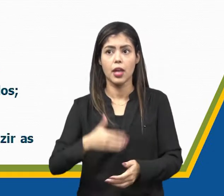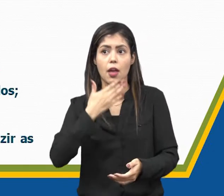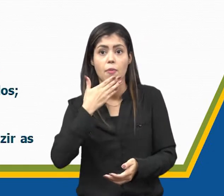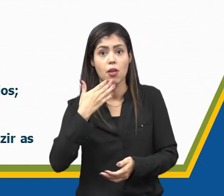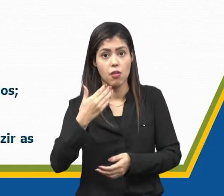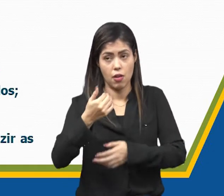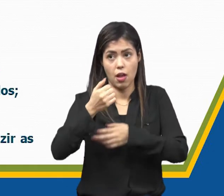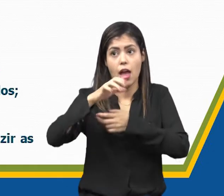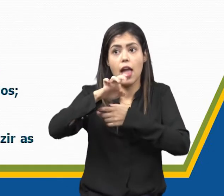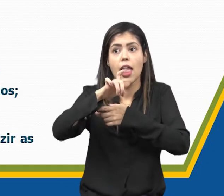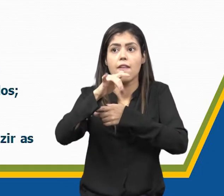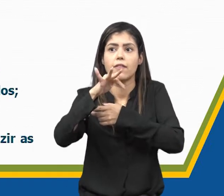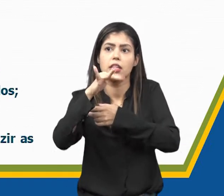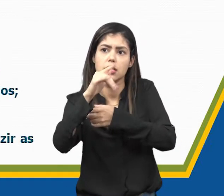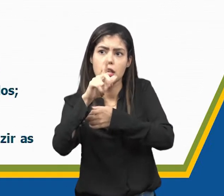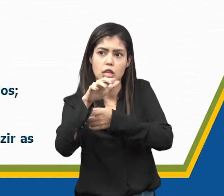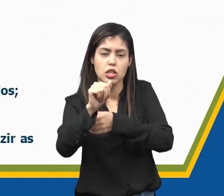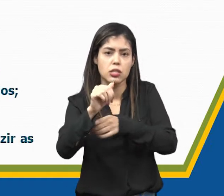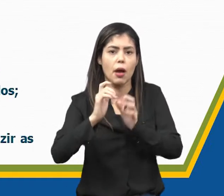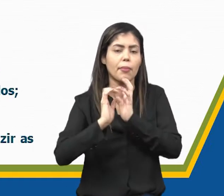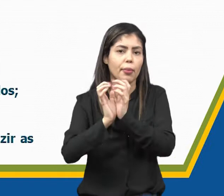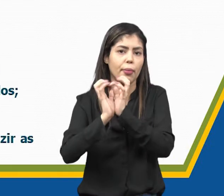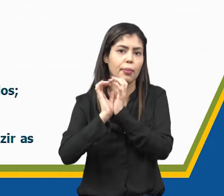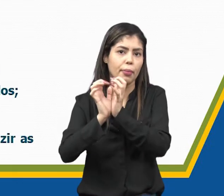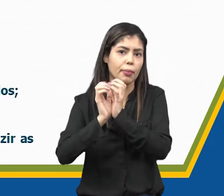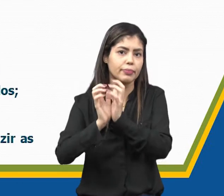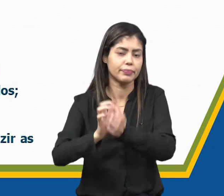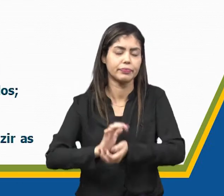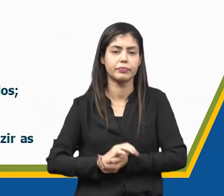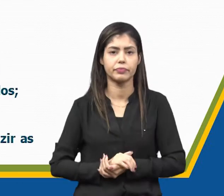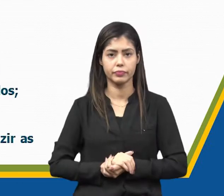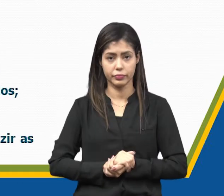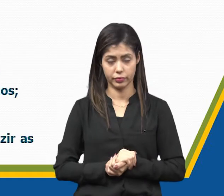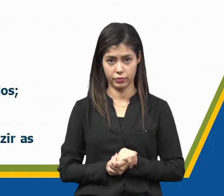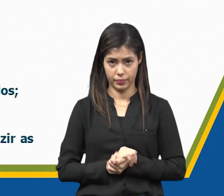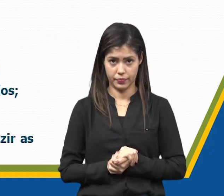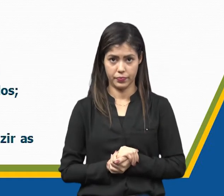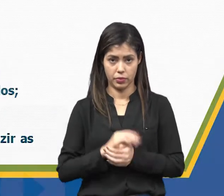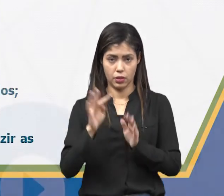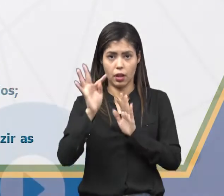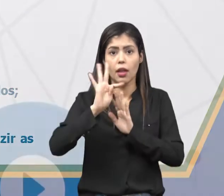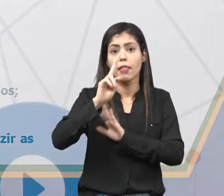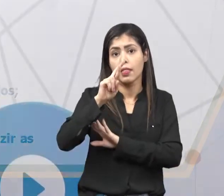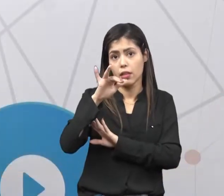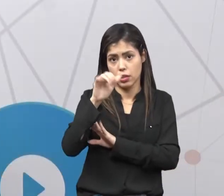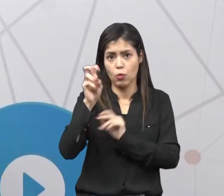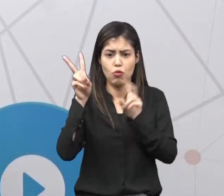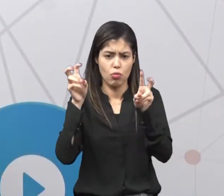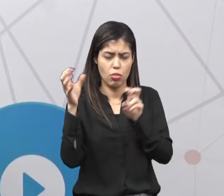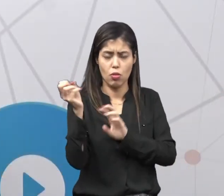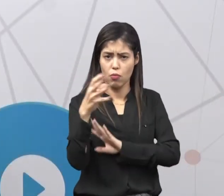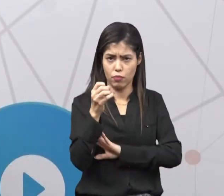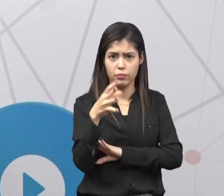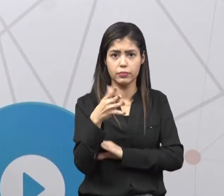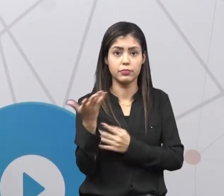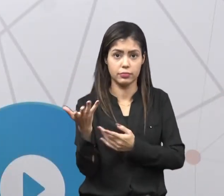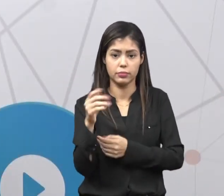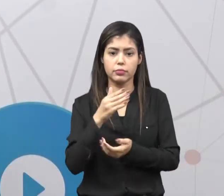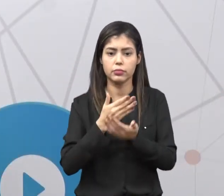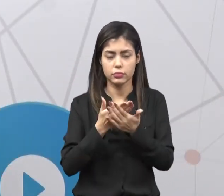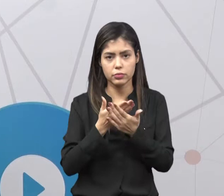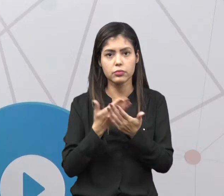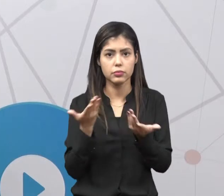melhorar a eficiência neuromuscular. Olha só, são termos novos para você como